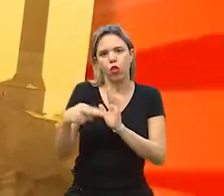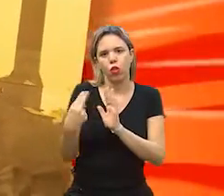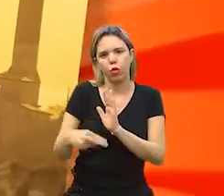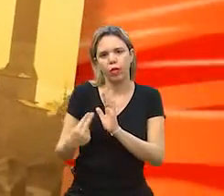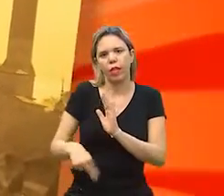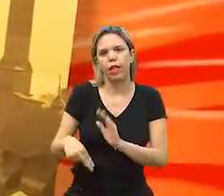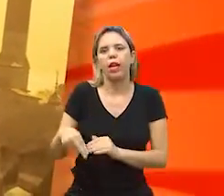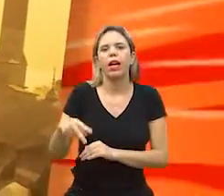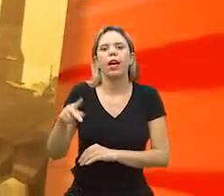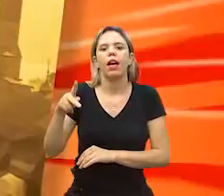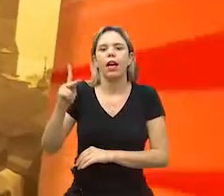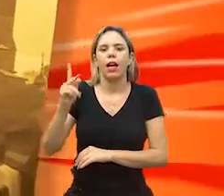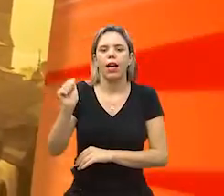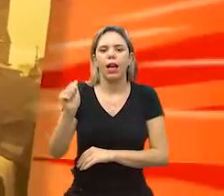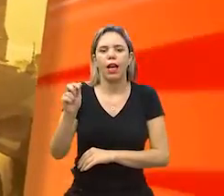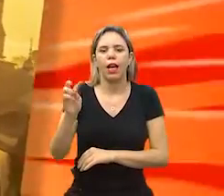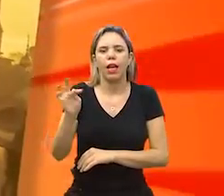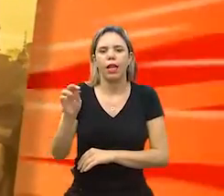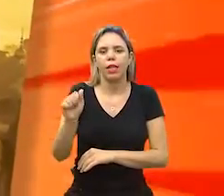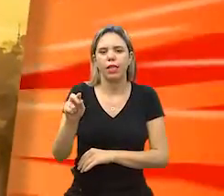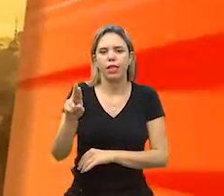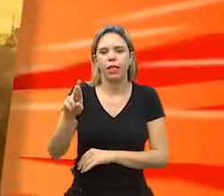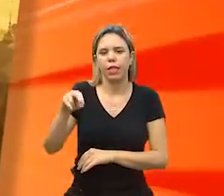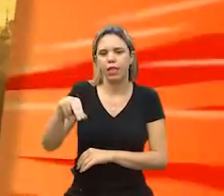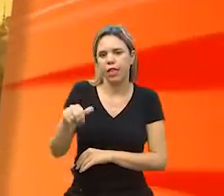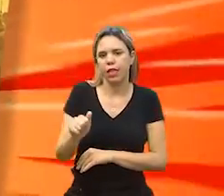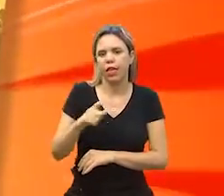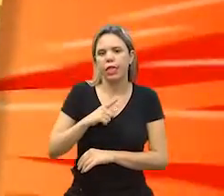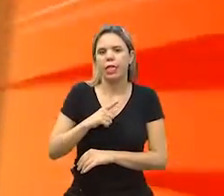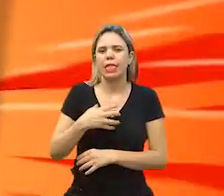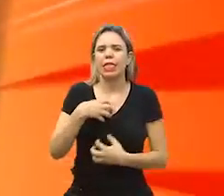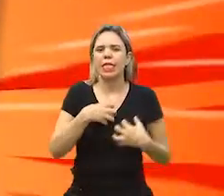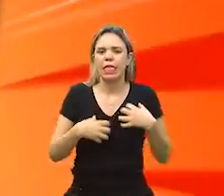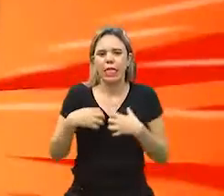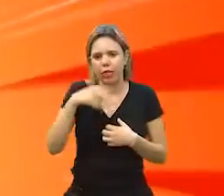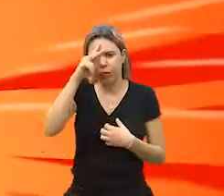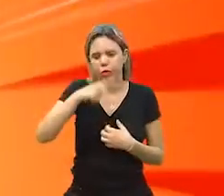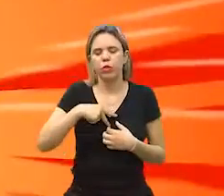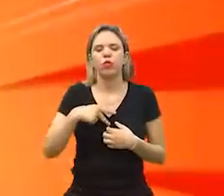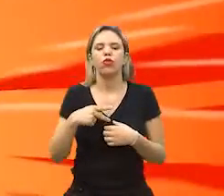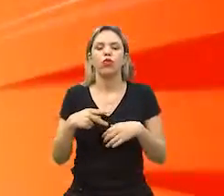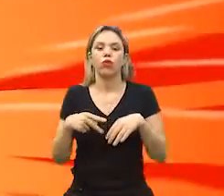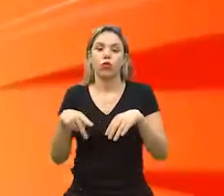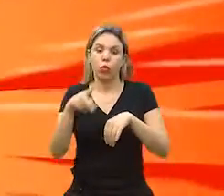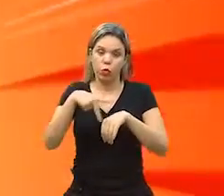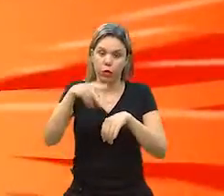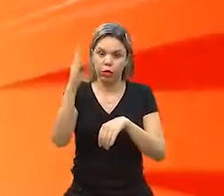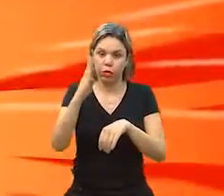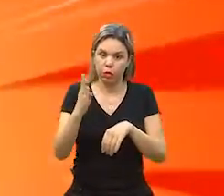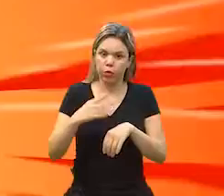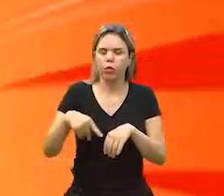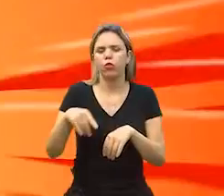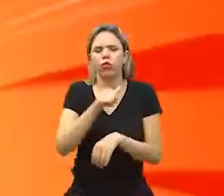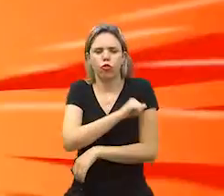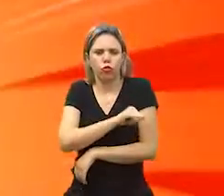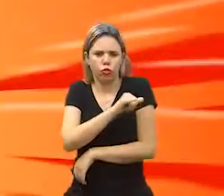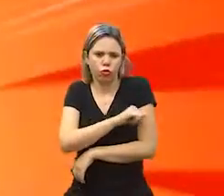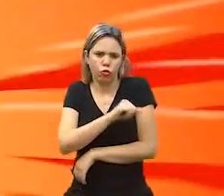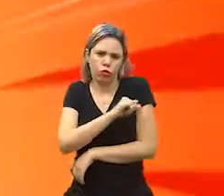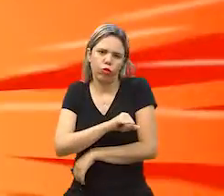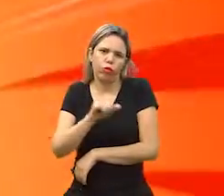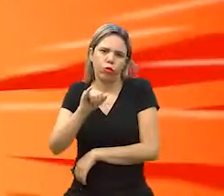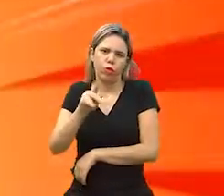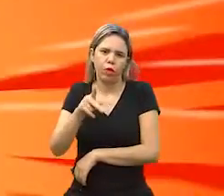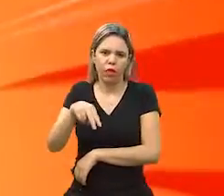Arzu, que tem conflitos com ela mesma. Ela é professora de História do Brasil de um colégio de Ipanema, na zona sul do Rio, e ela